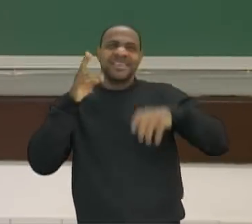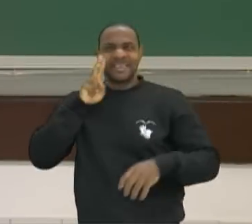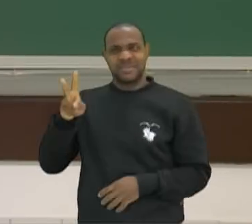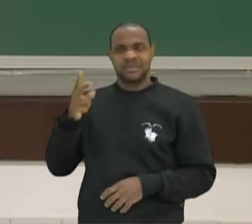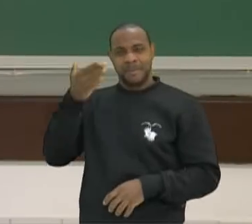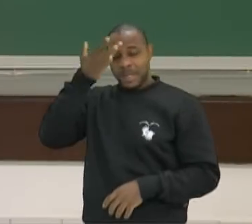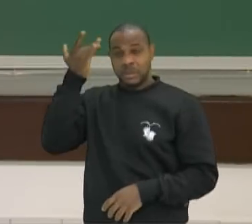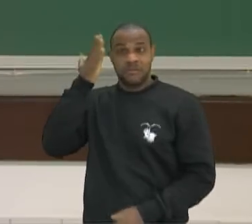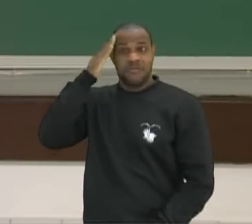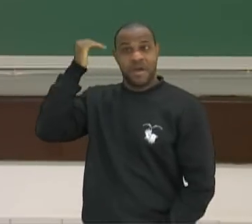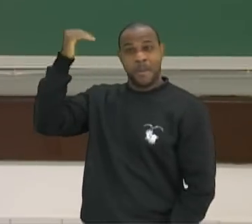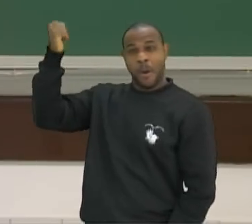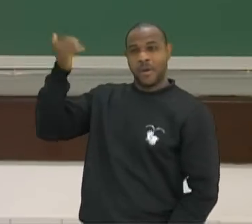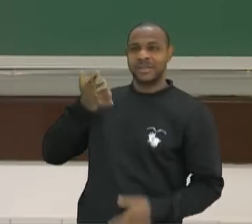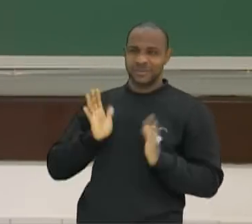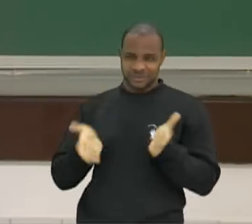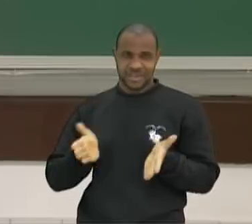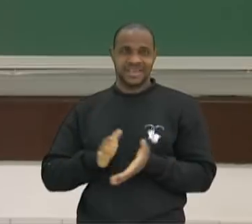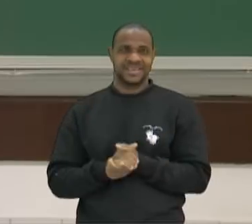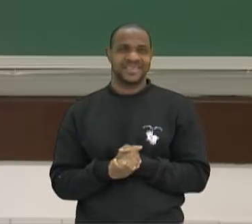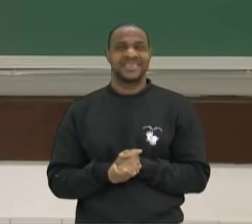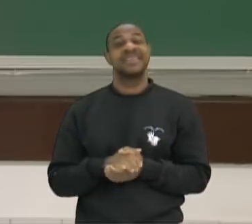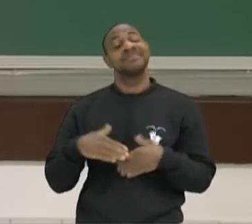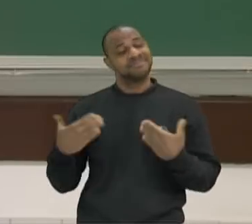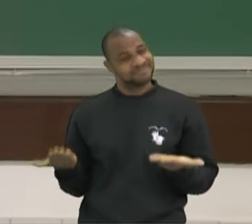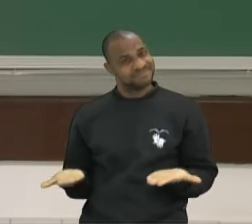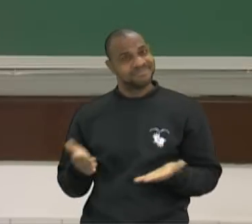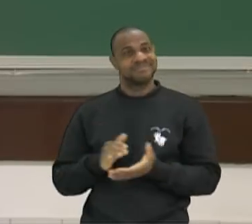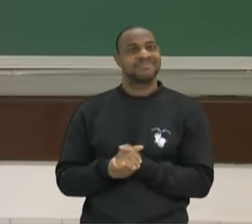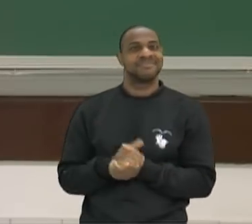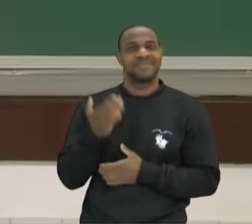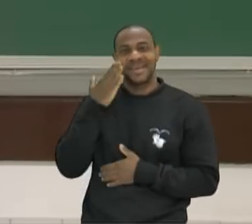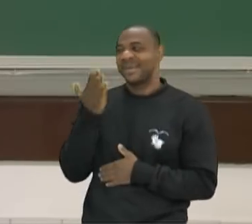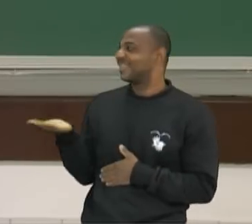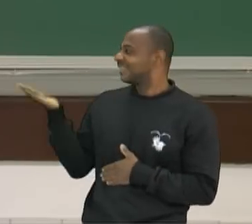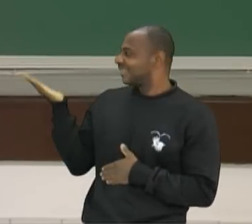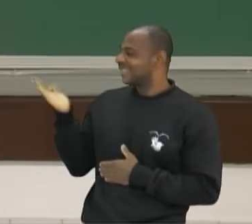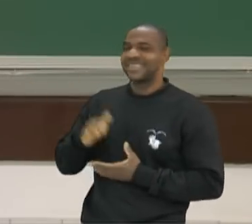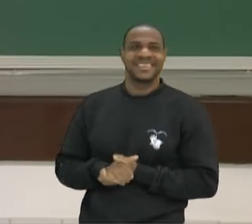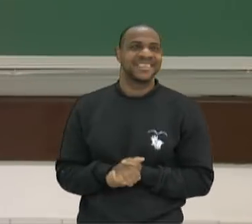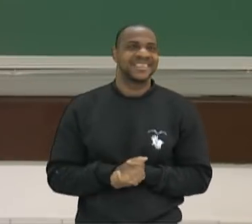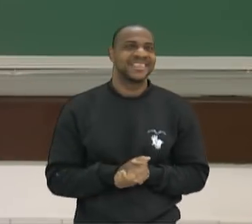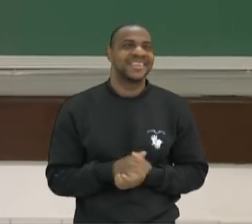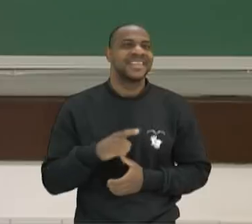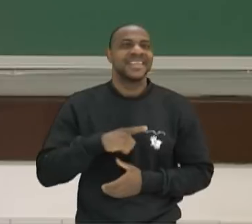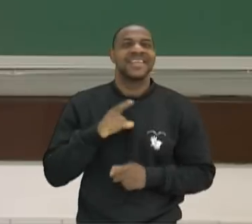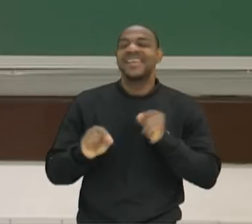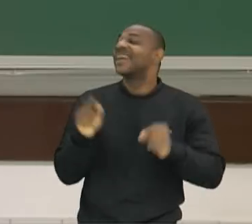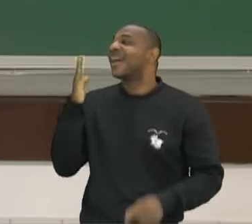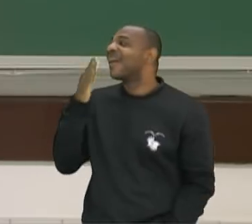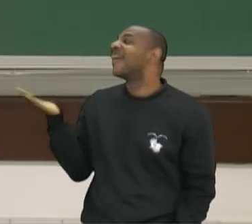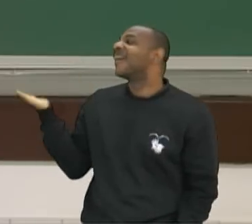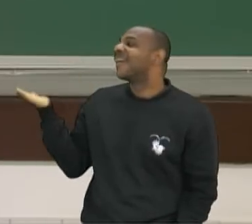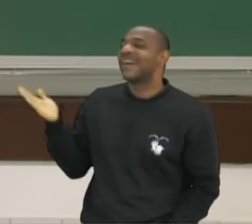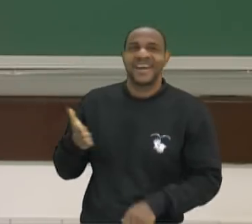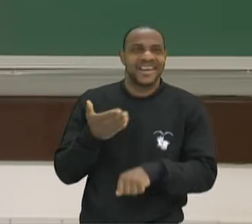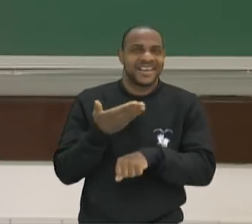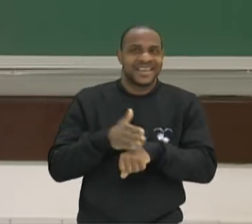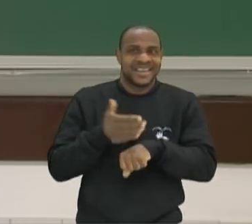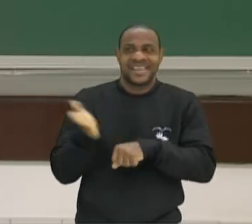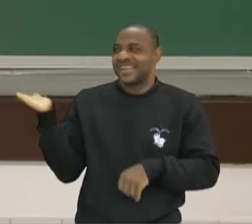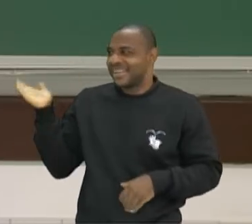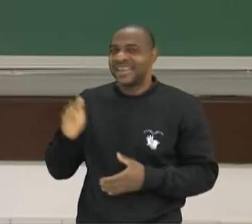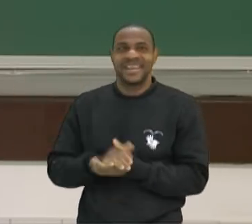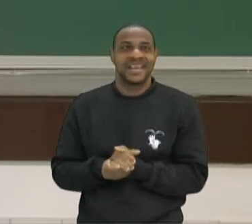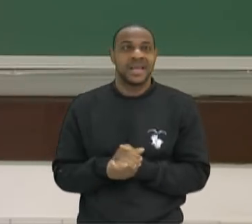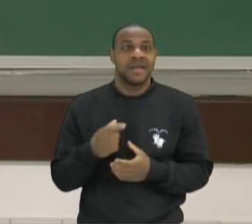celebridades, não é mesmo? Very good. So, o que nós temos aqui? Olha o exercício.